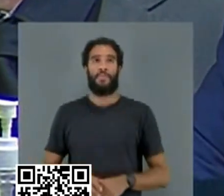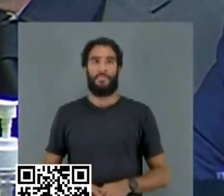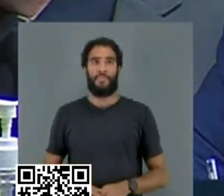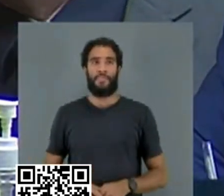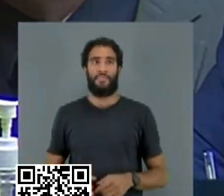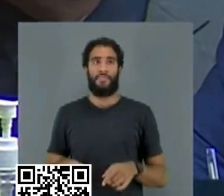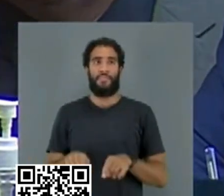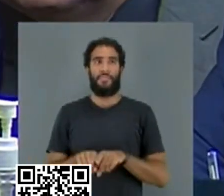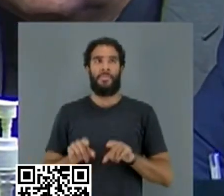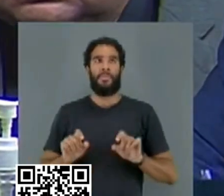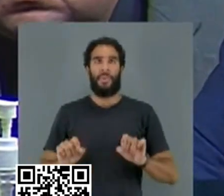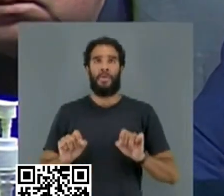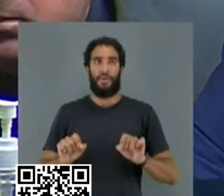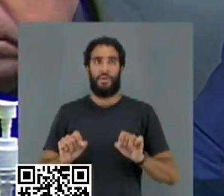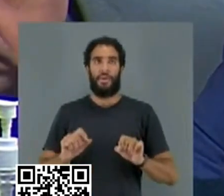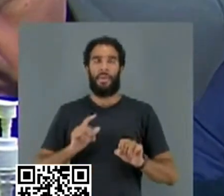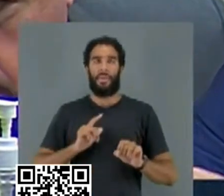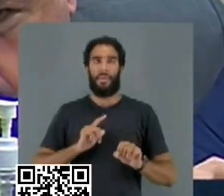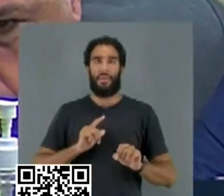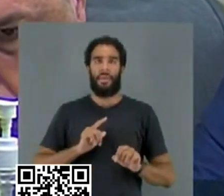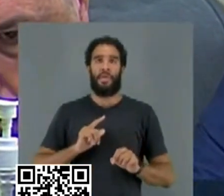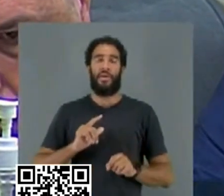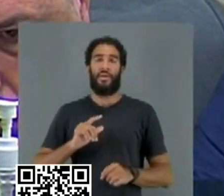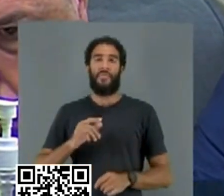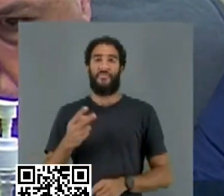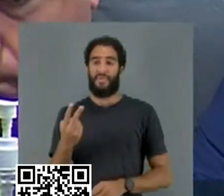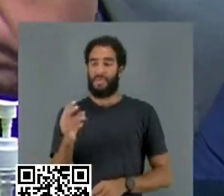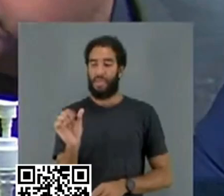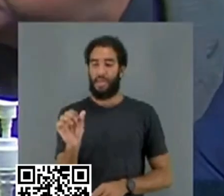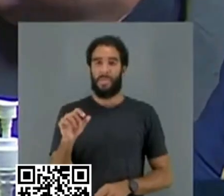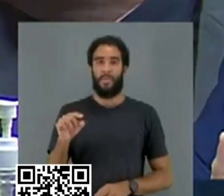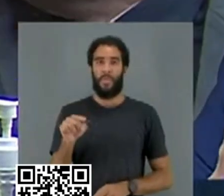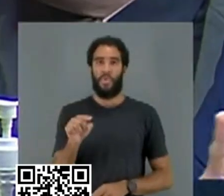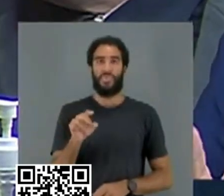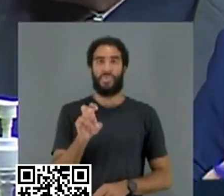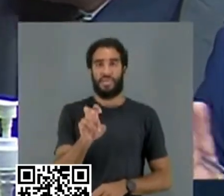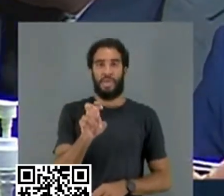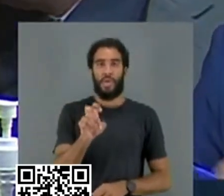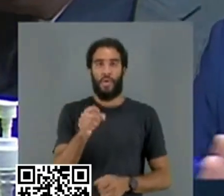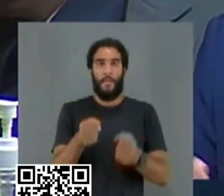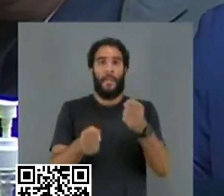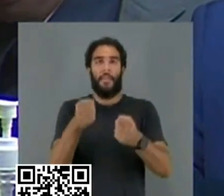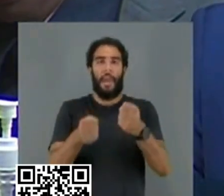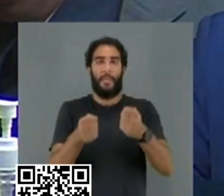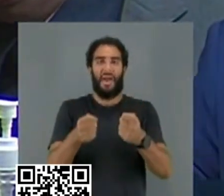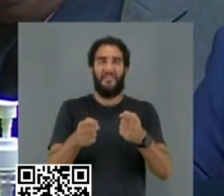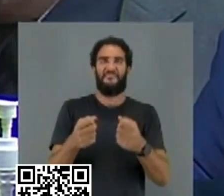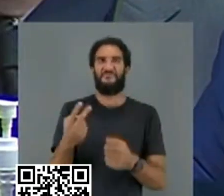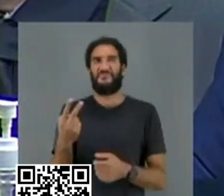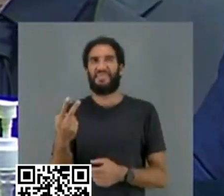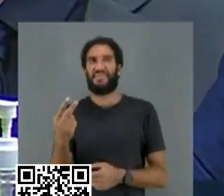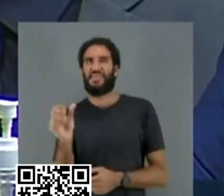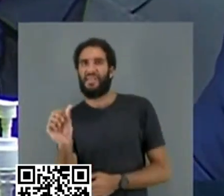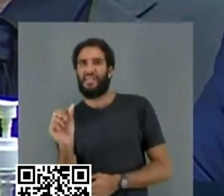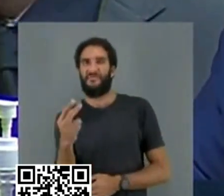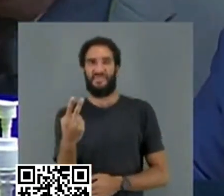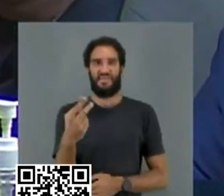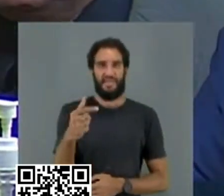Nós tivemos, em média, no Nordeste, 26,5 veículos fiscalizados, ou de 26 a 27